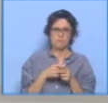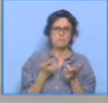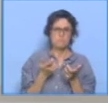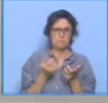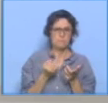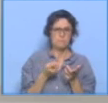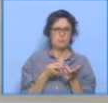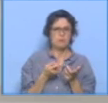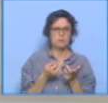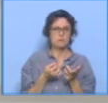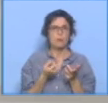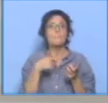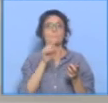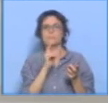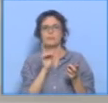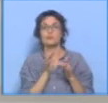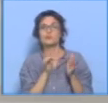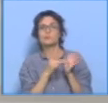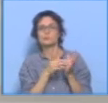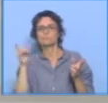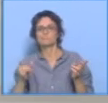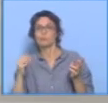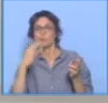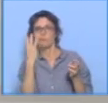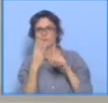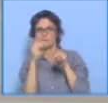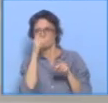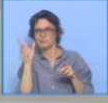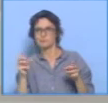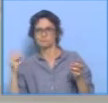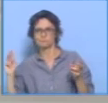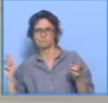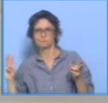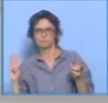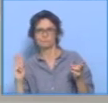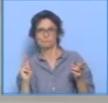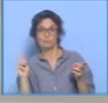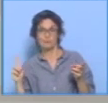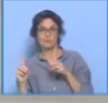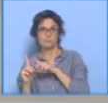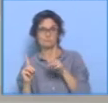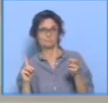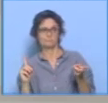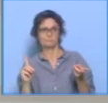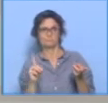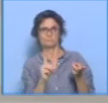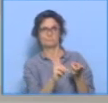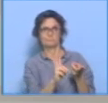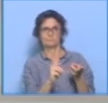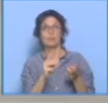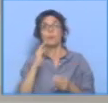introduz uma terceira personagem, que é um samaritano. E isso deve ter sido chocante para este doutor da lei